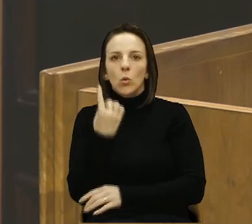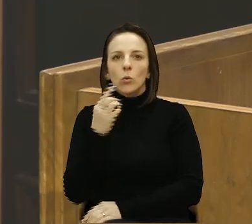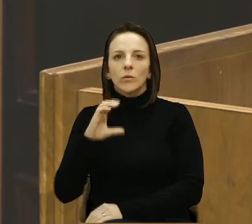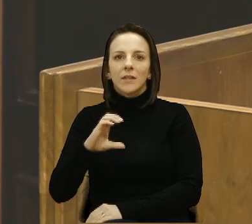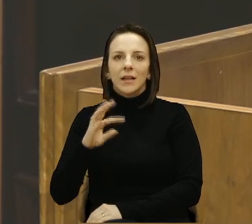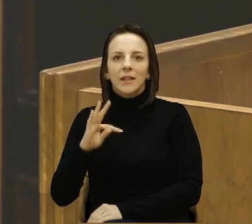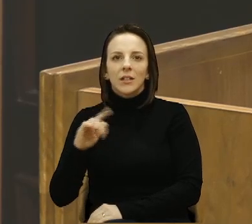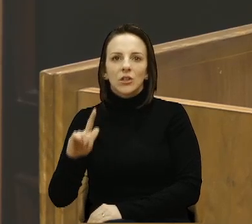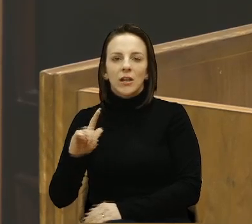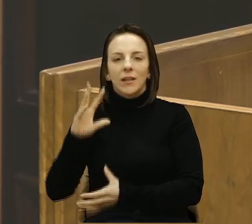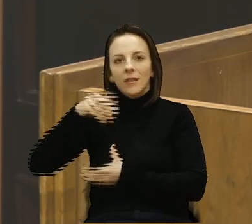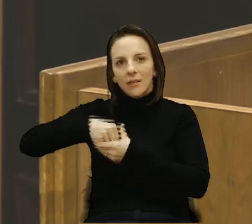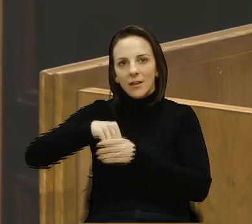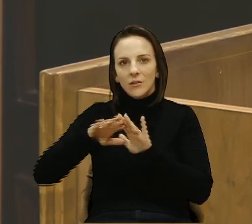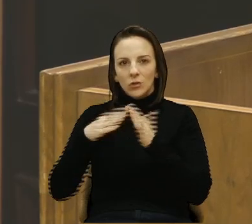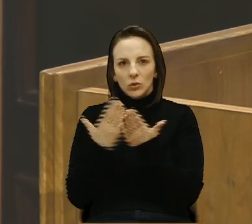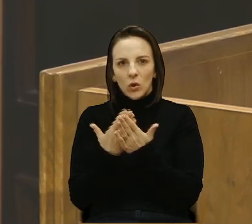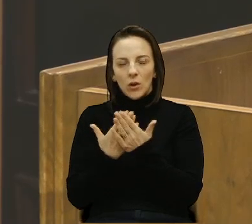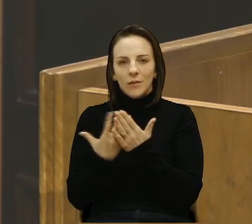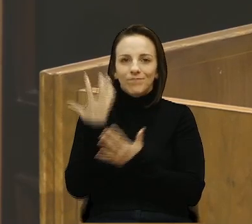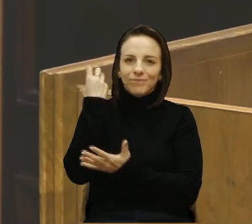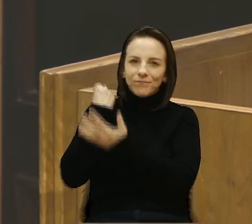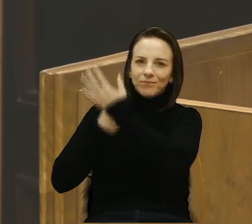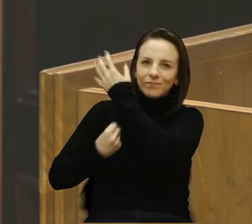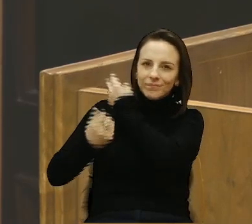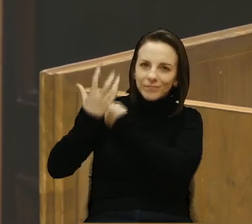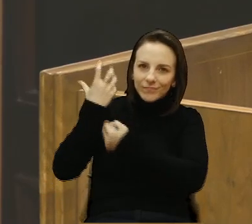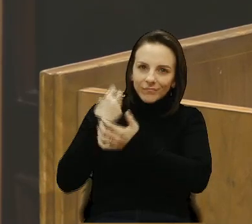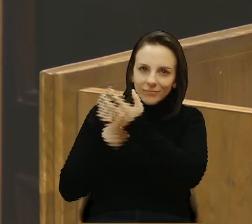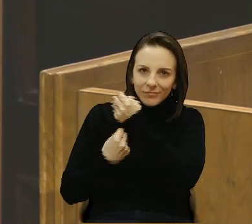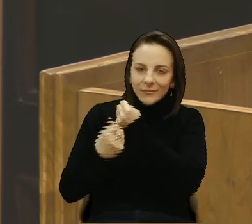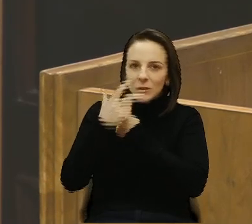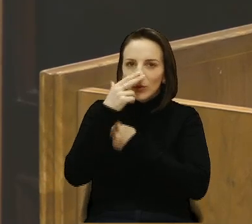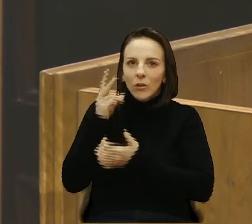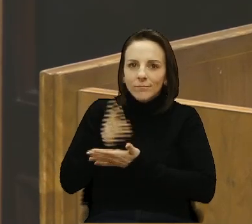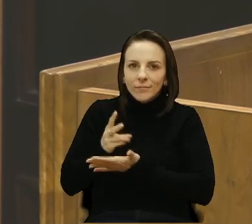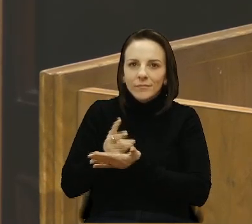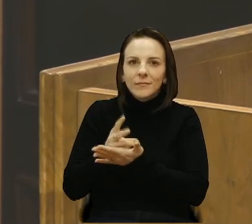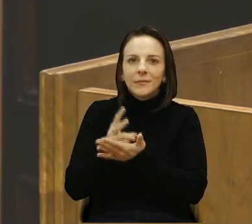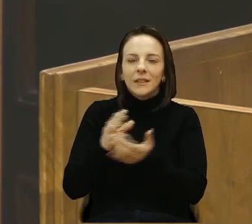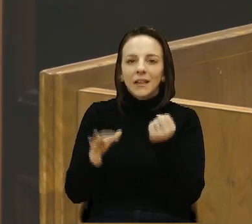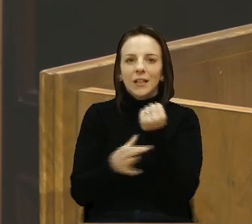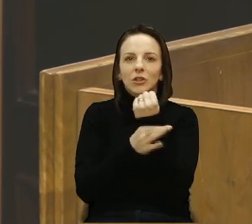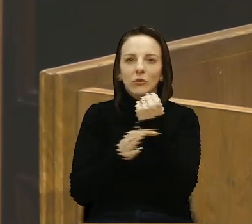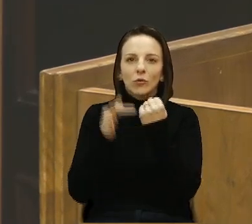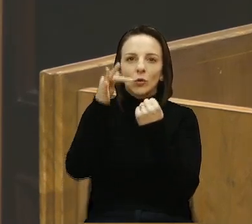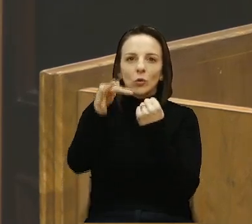resgatar, preservar e garantir para o futuro ainda mais forte as nossas tradições gaúchas. Muito obrigado.